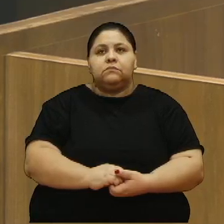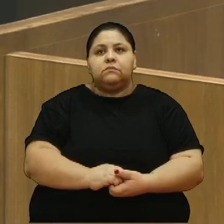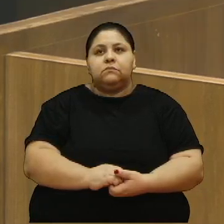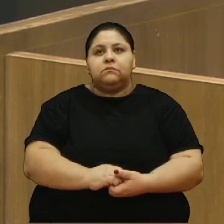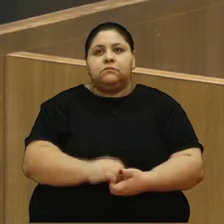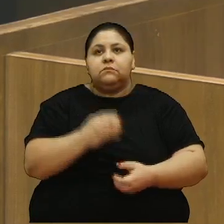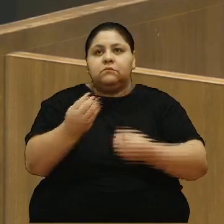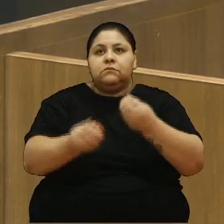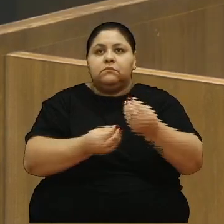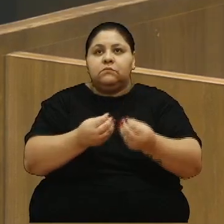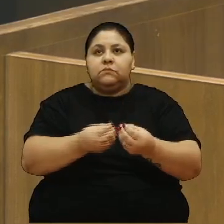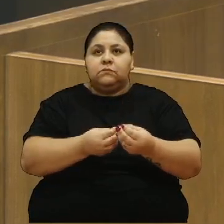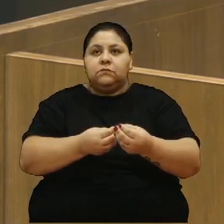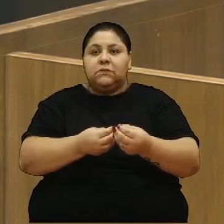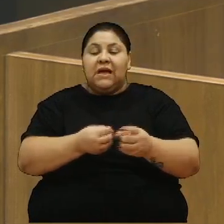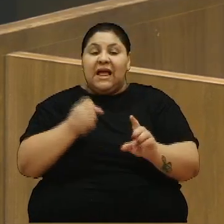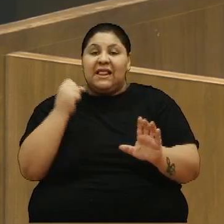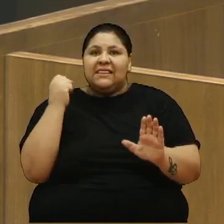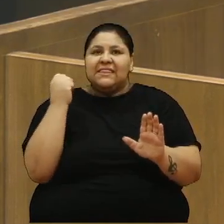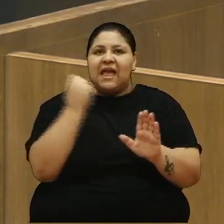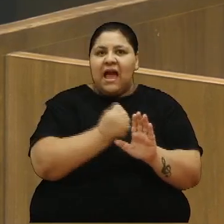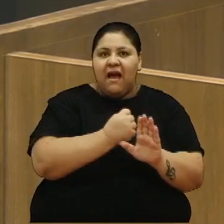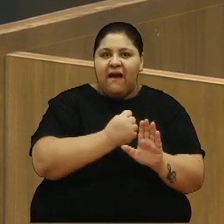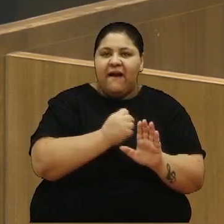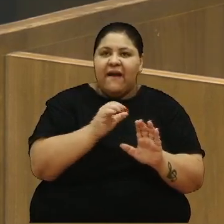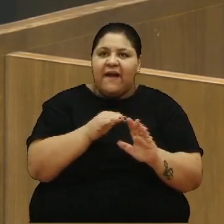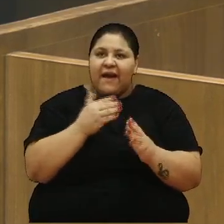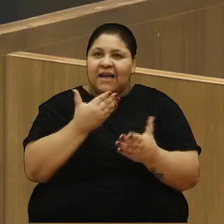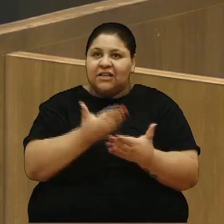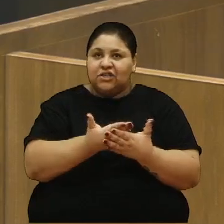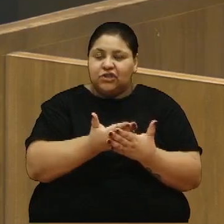Casos como ataque e tal, a escola